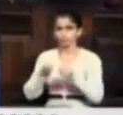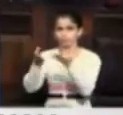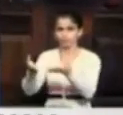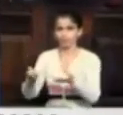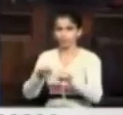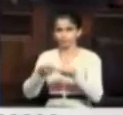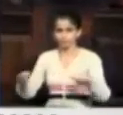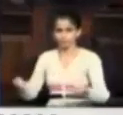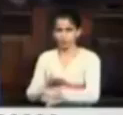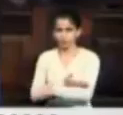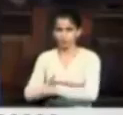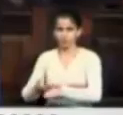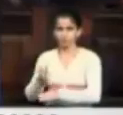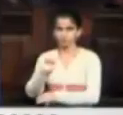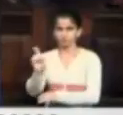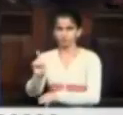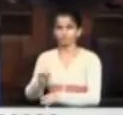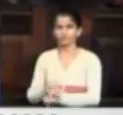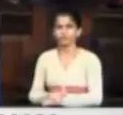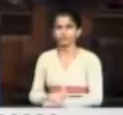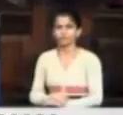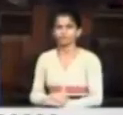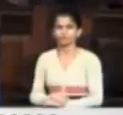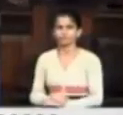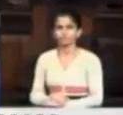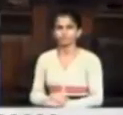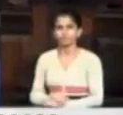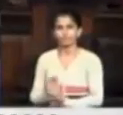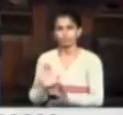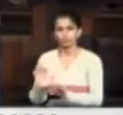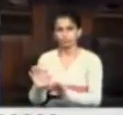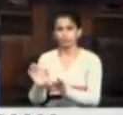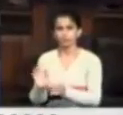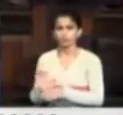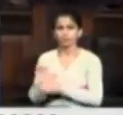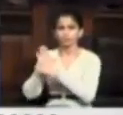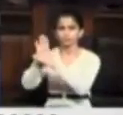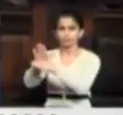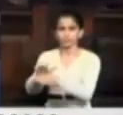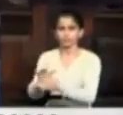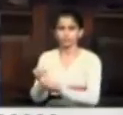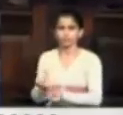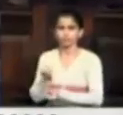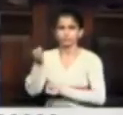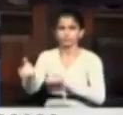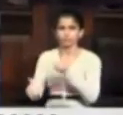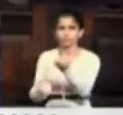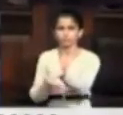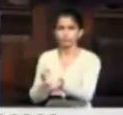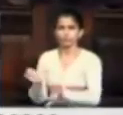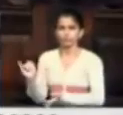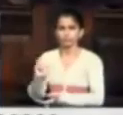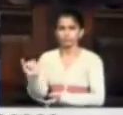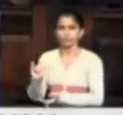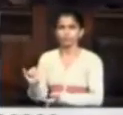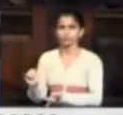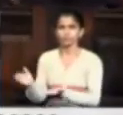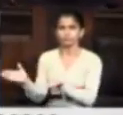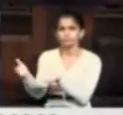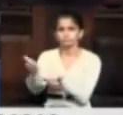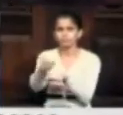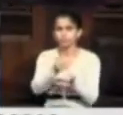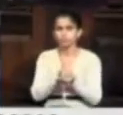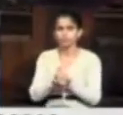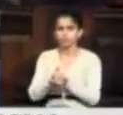Uma das concessões, deputado, concedida esse ano, uma isenção que era